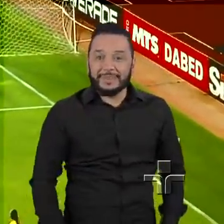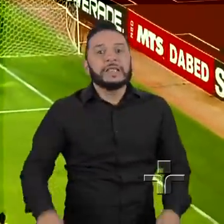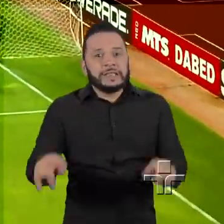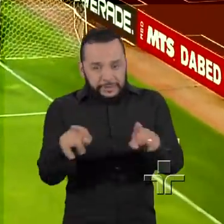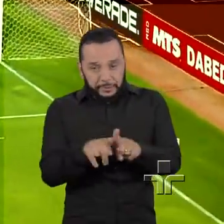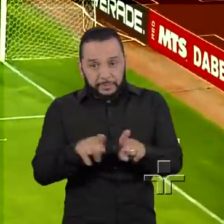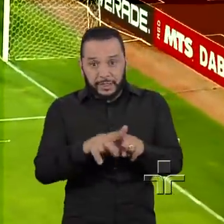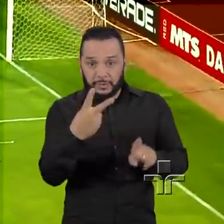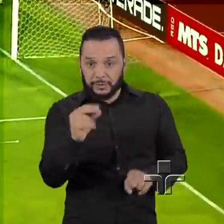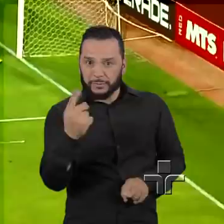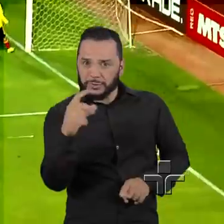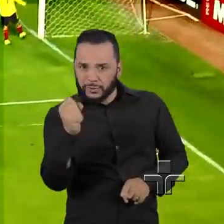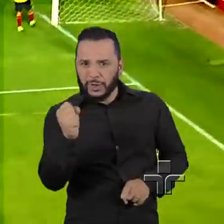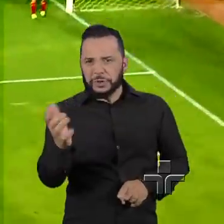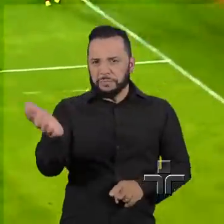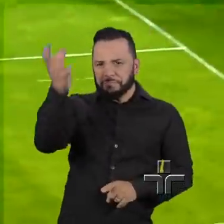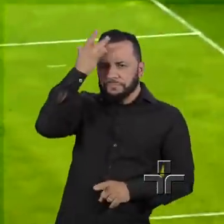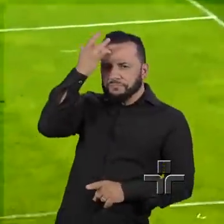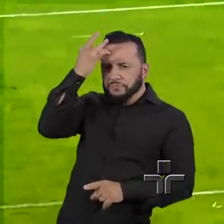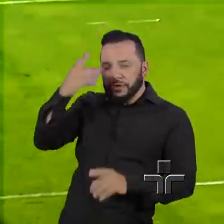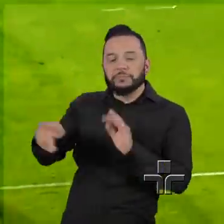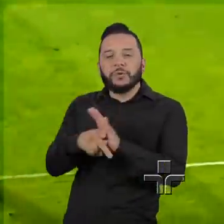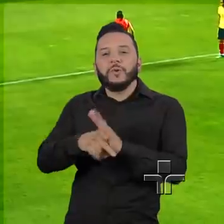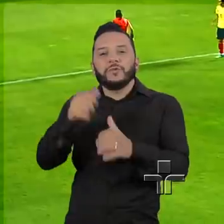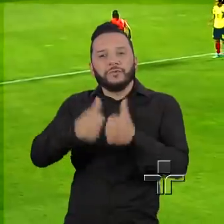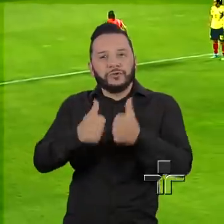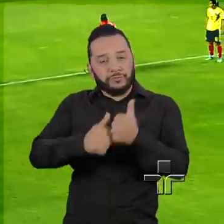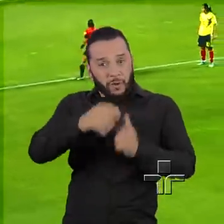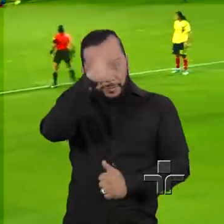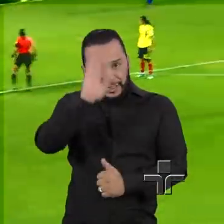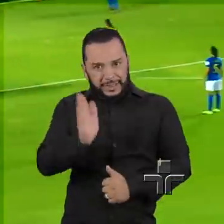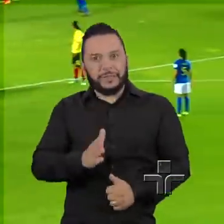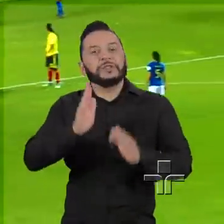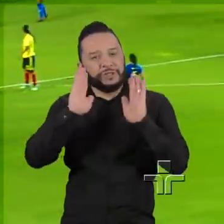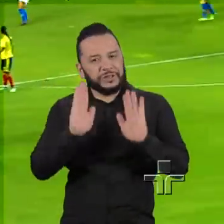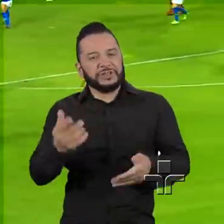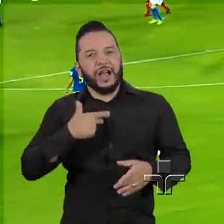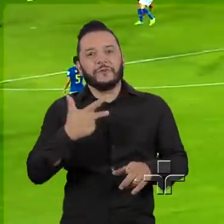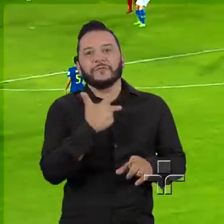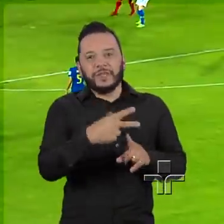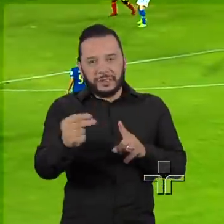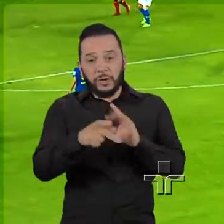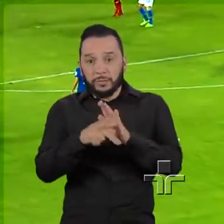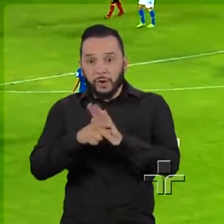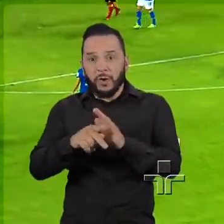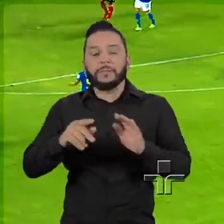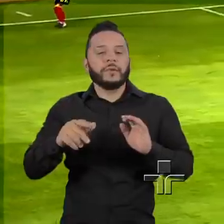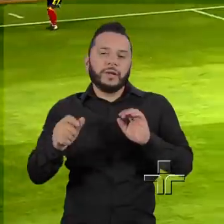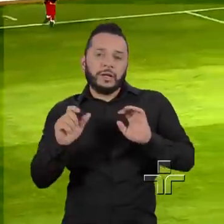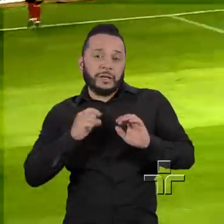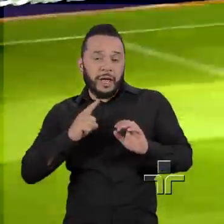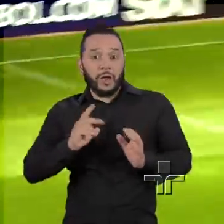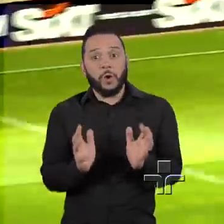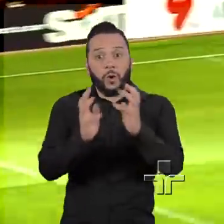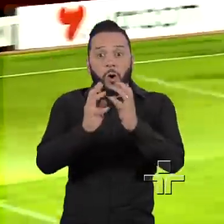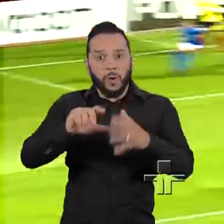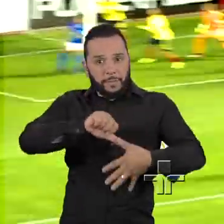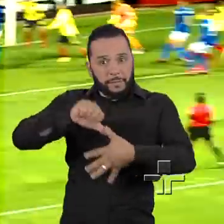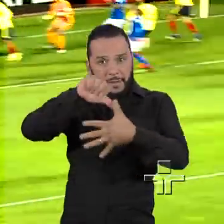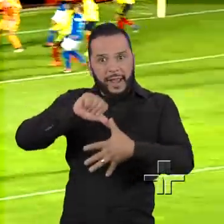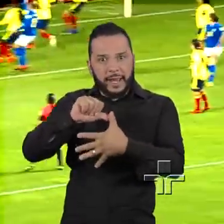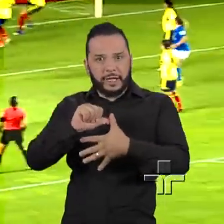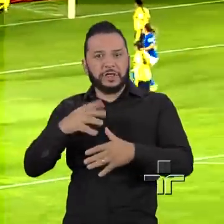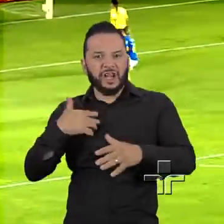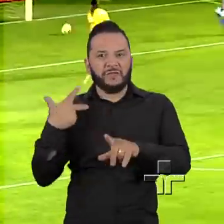Cenas de um 2018 inesquecível para o futebol feminino brasileiro, que já tinha vencido a Copa América de maneira invicta, batendo a Colômbia na final